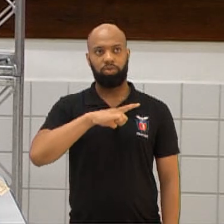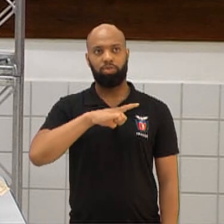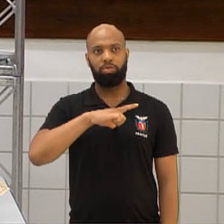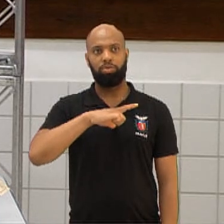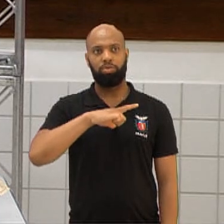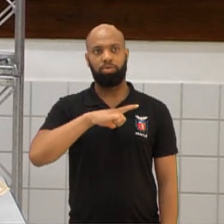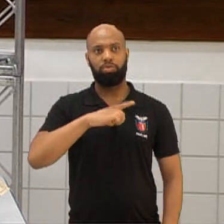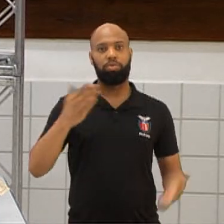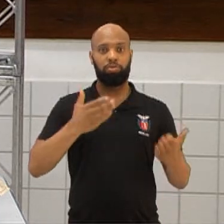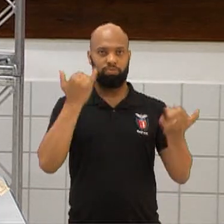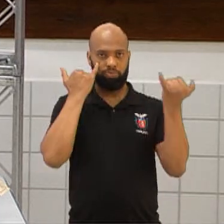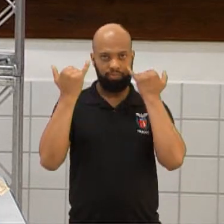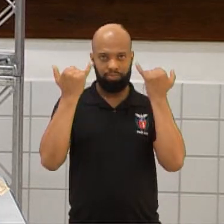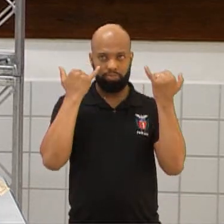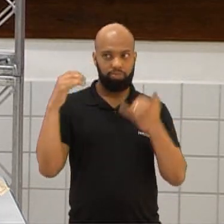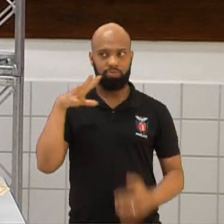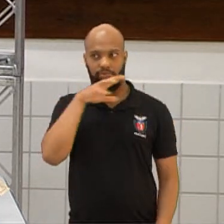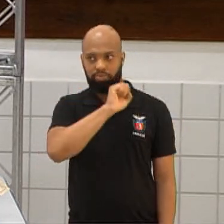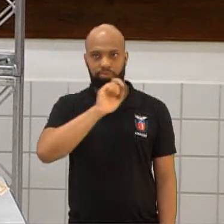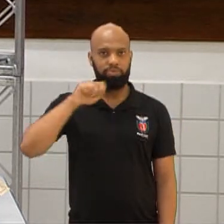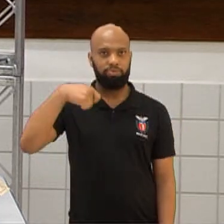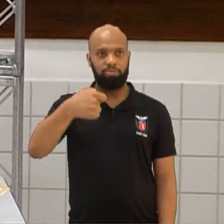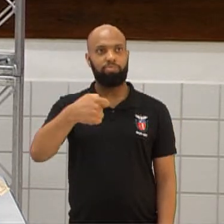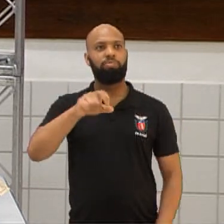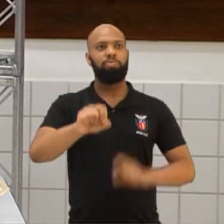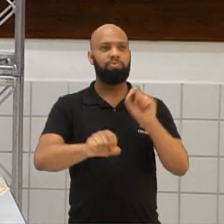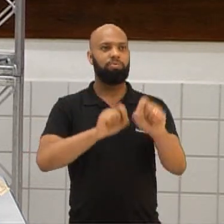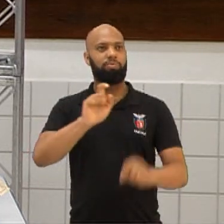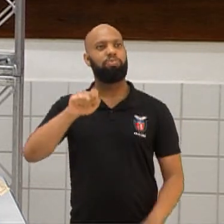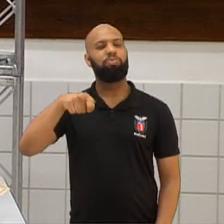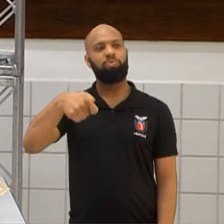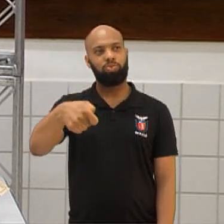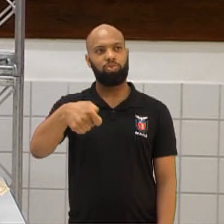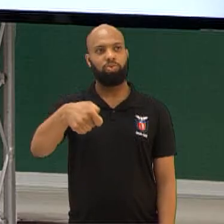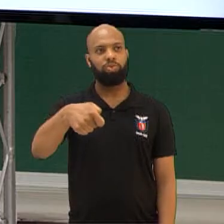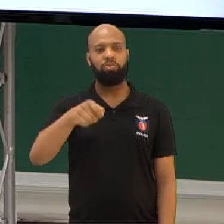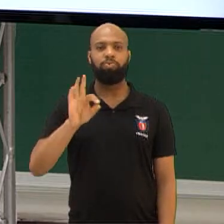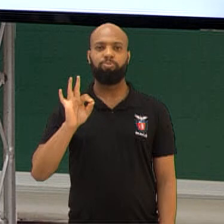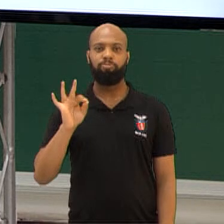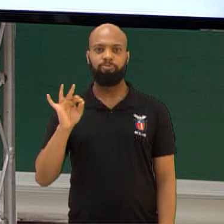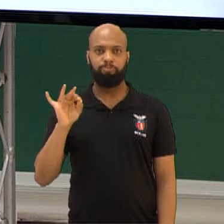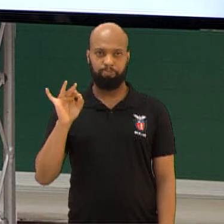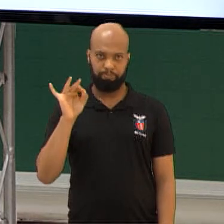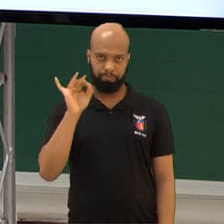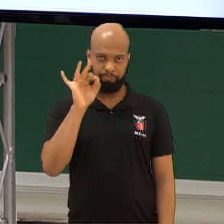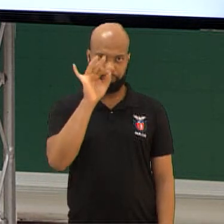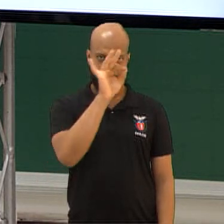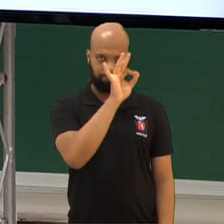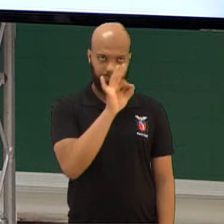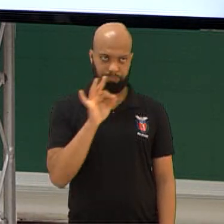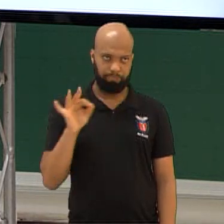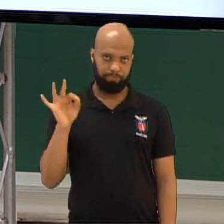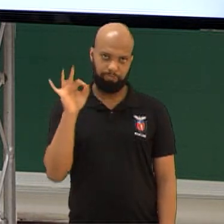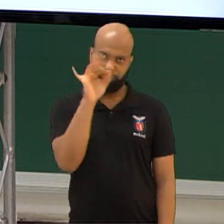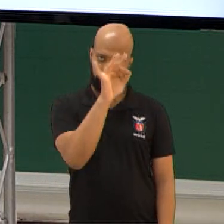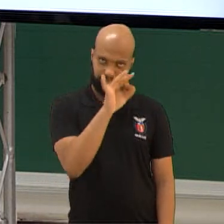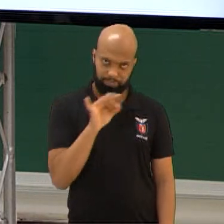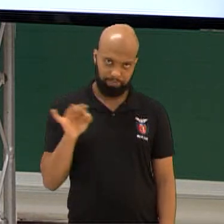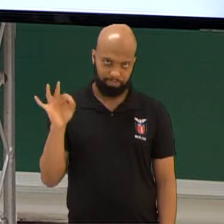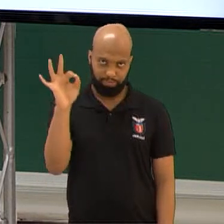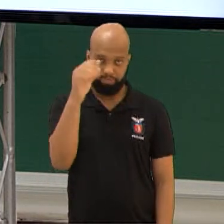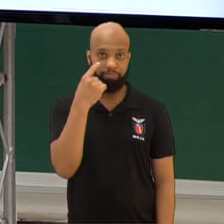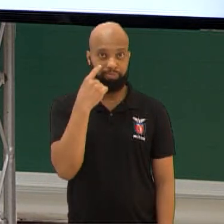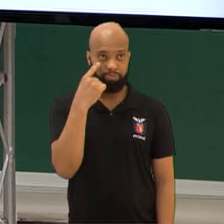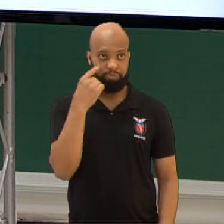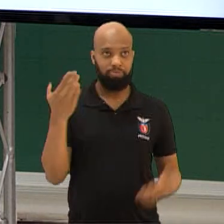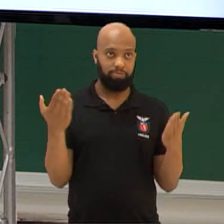uma pequena informaçãozinha para vocês sobre o beija-flor. Vamos lá? Então, eu trouxe aqui